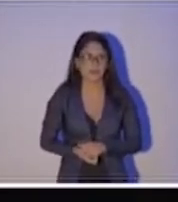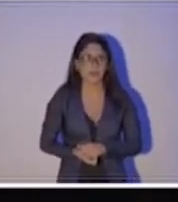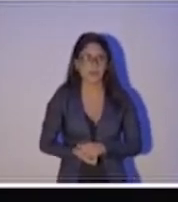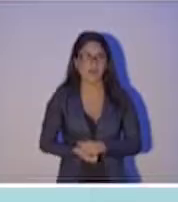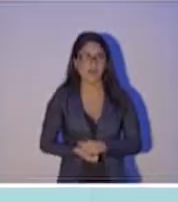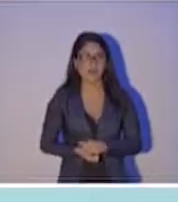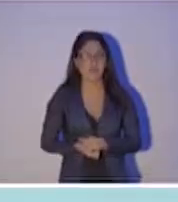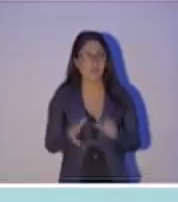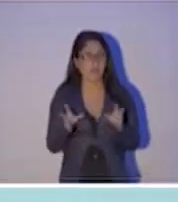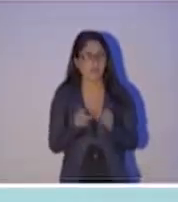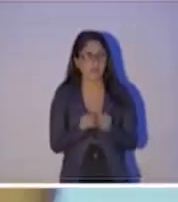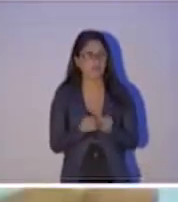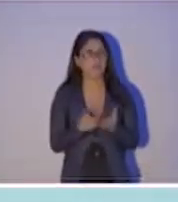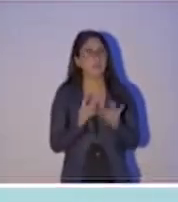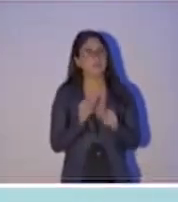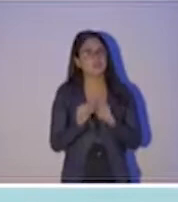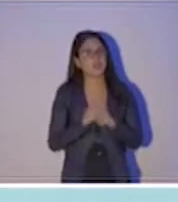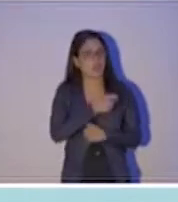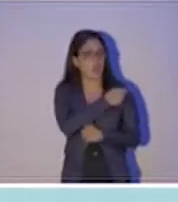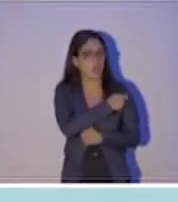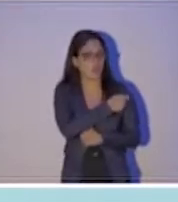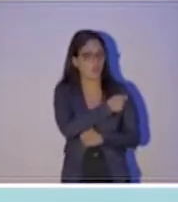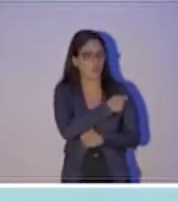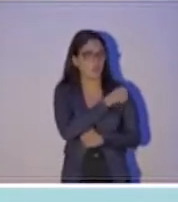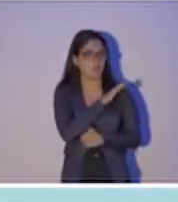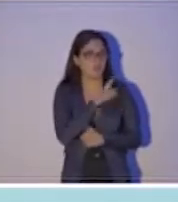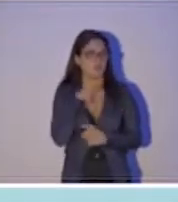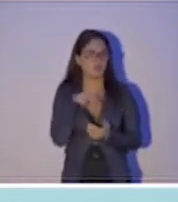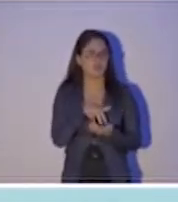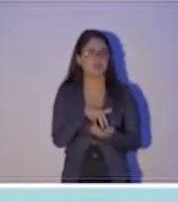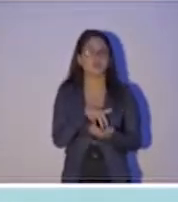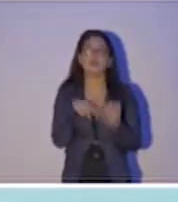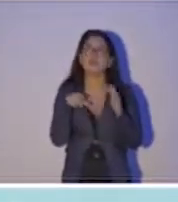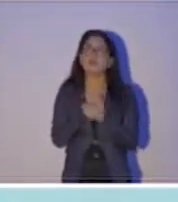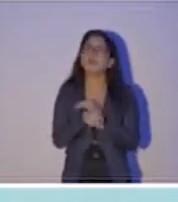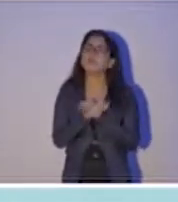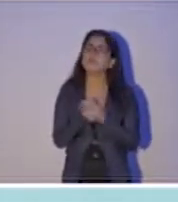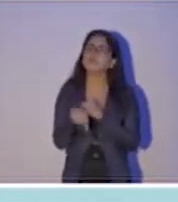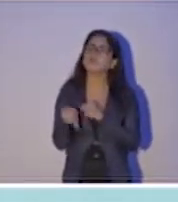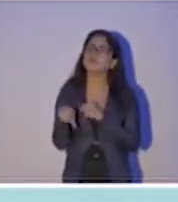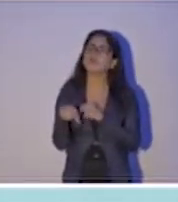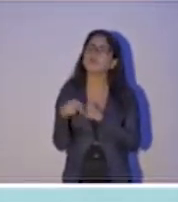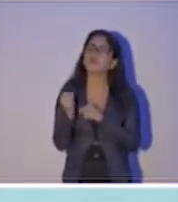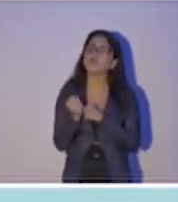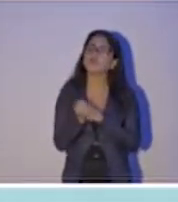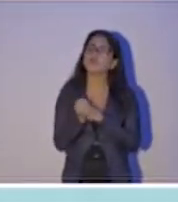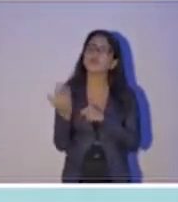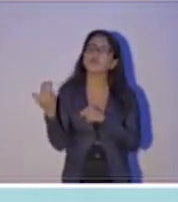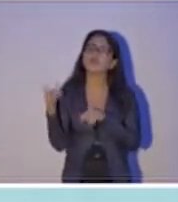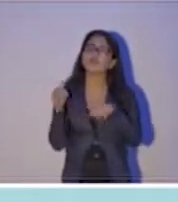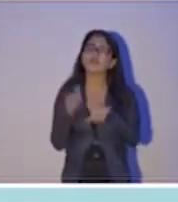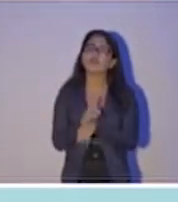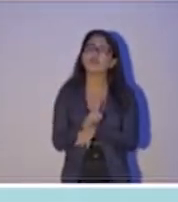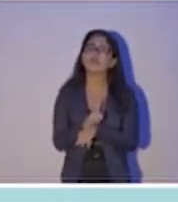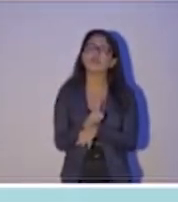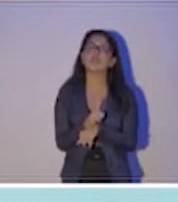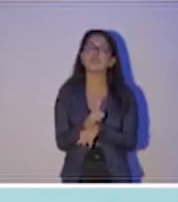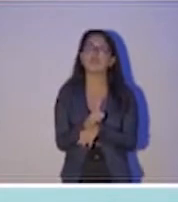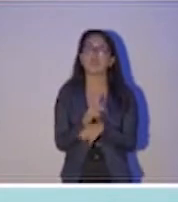Em resumo, é aquele aluno que chega na sala de aula, olha para o professor e pergunta, professor, com quantas faltas eu reprovo? Ele diz, quem é você?